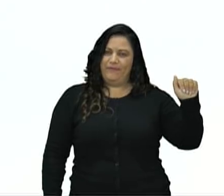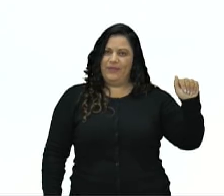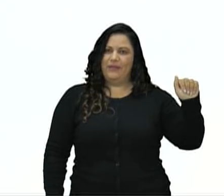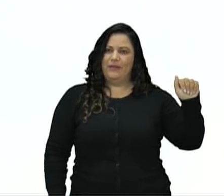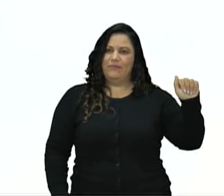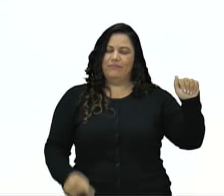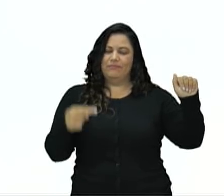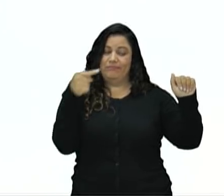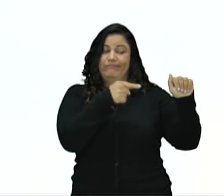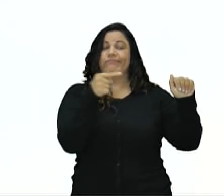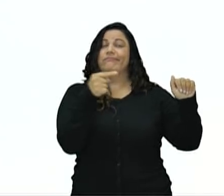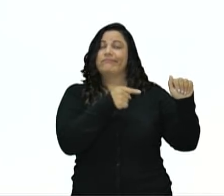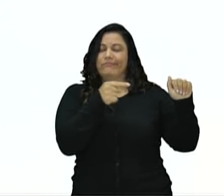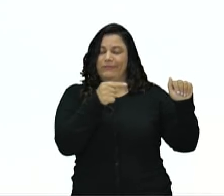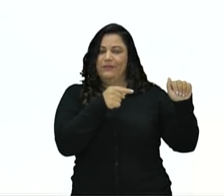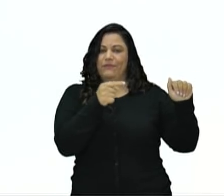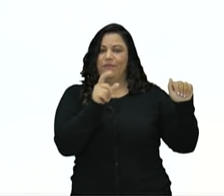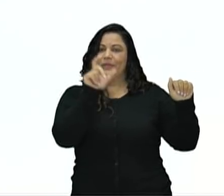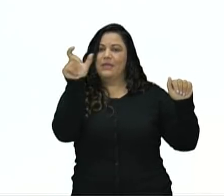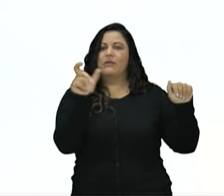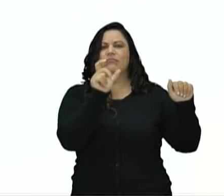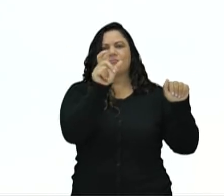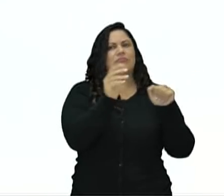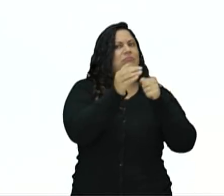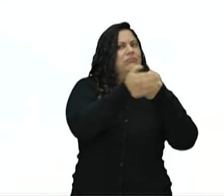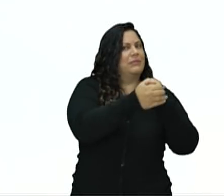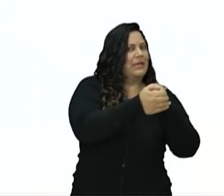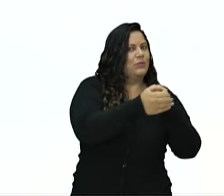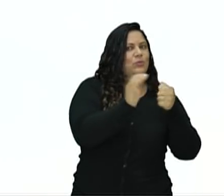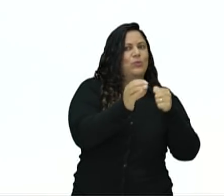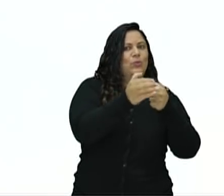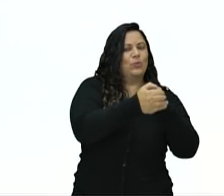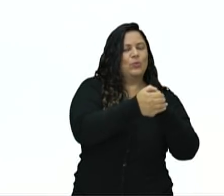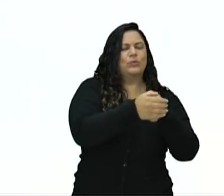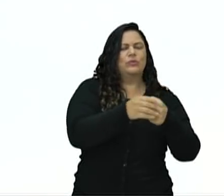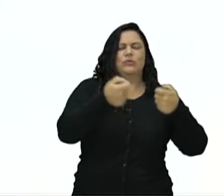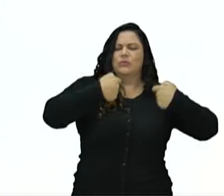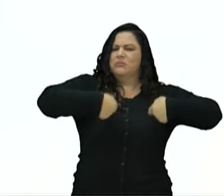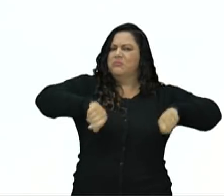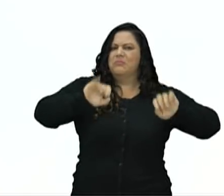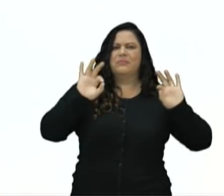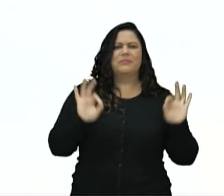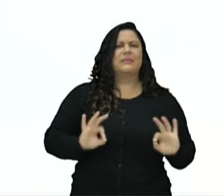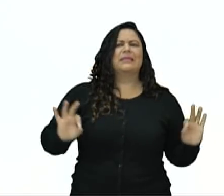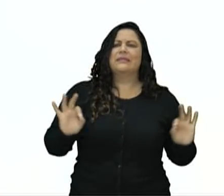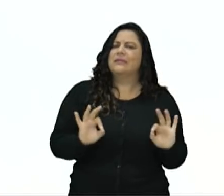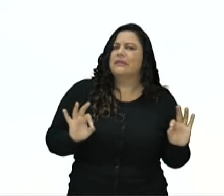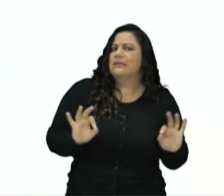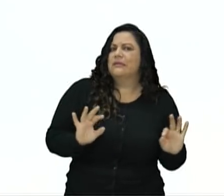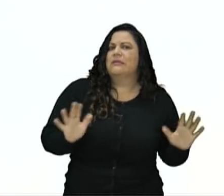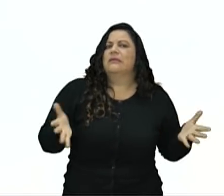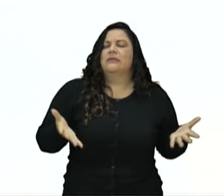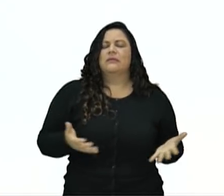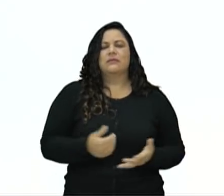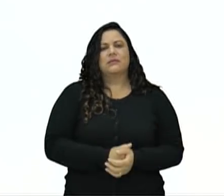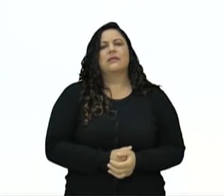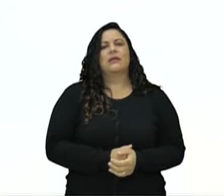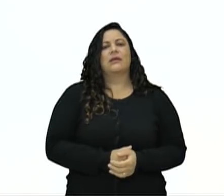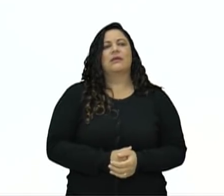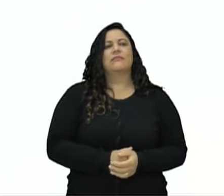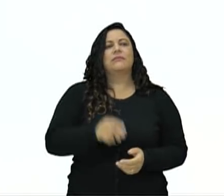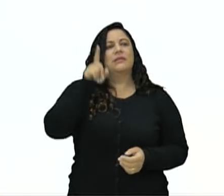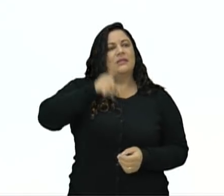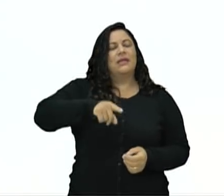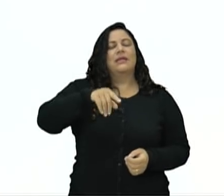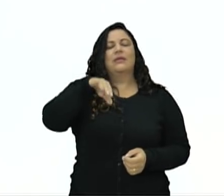às vezes, introduzir, às vezes, essas palavras nas frases, nos enunciados, né? Quando é desnecessário, a gente faz a elipse,